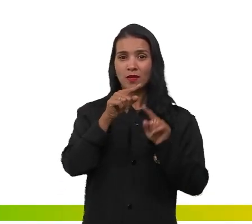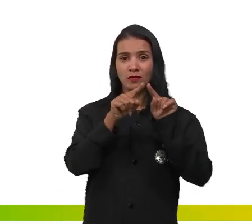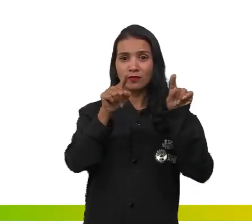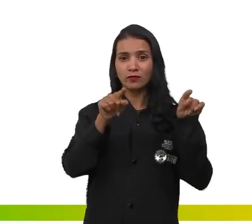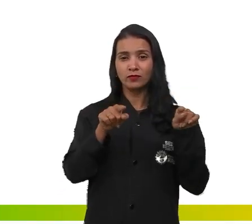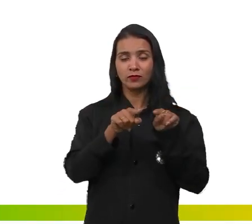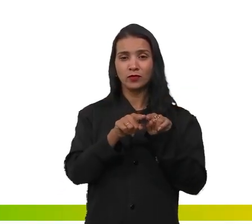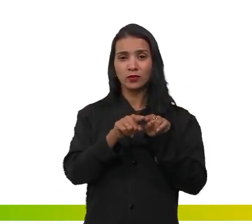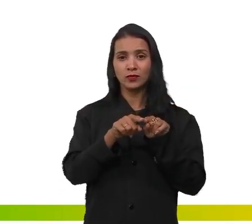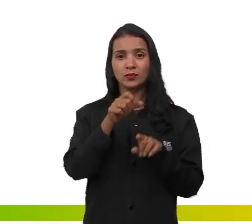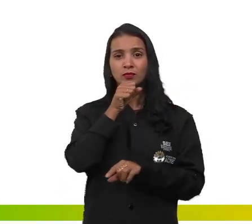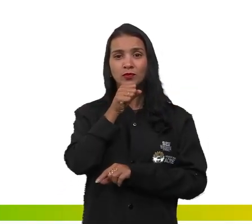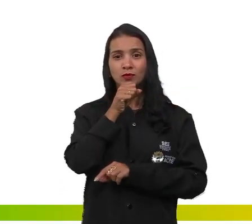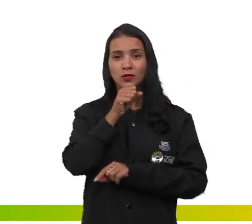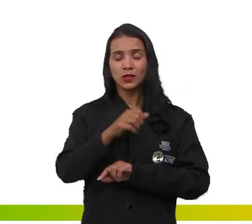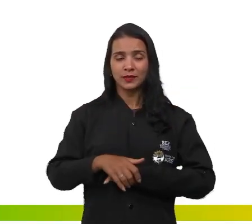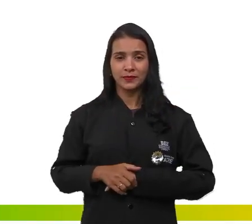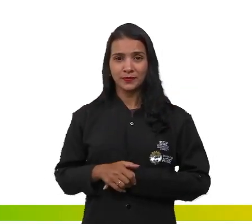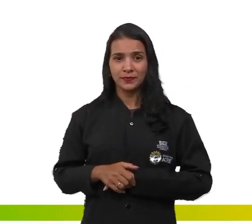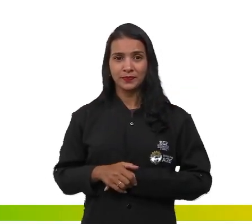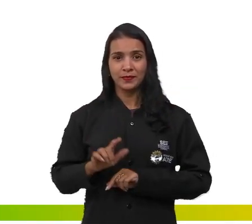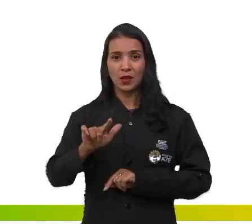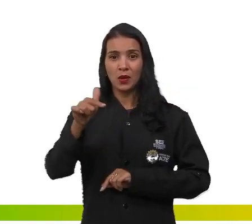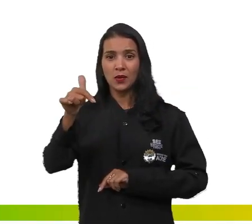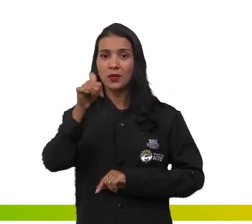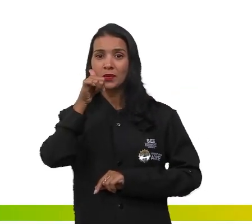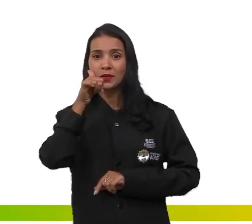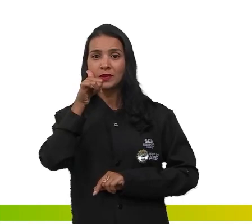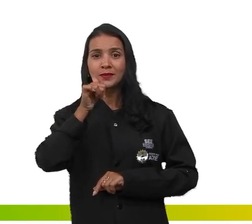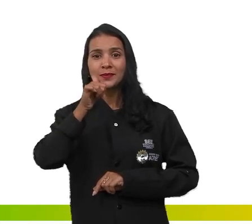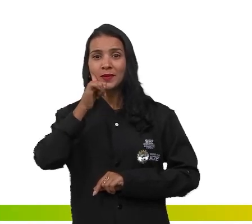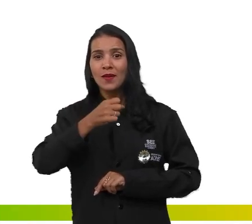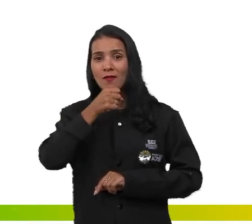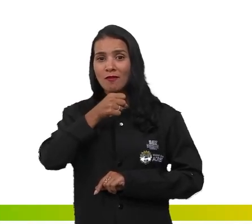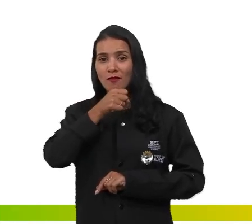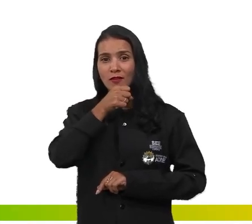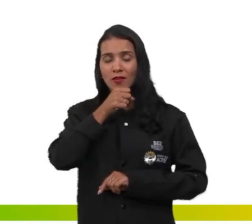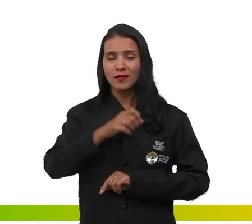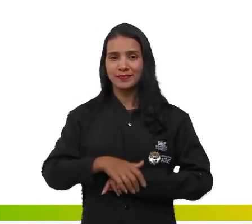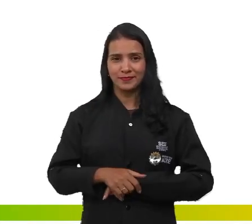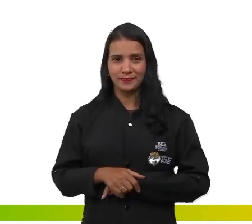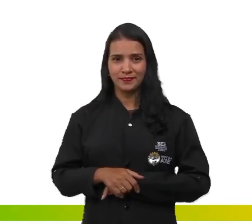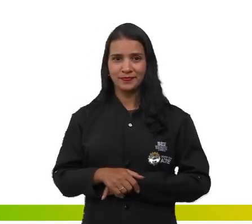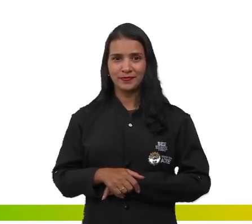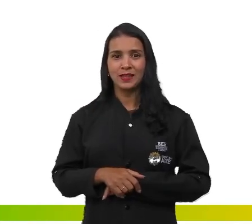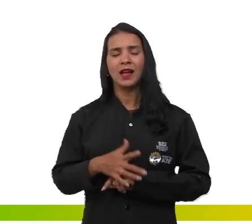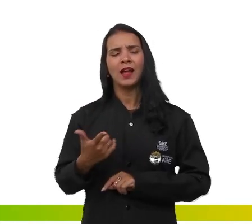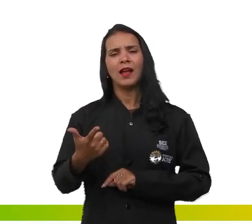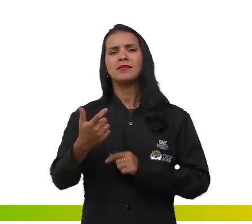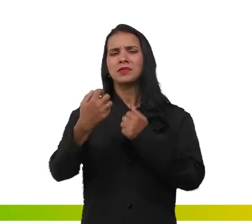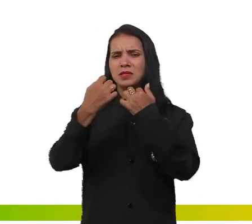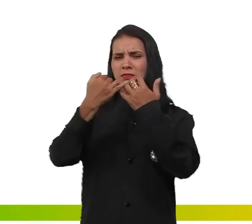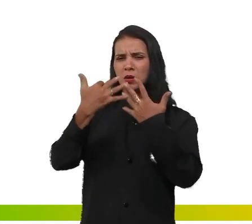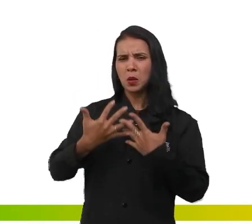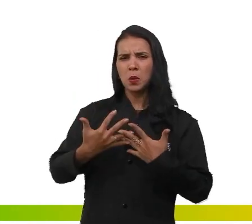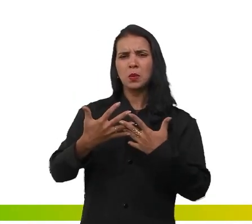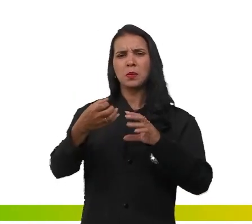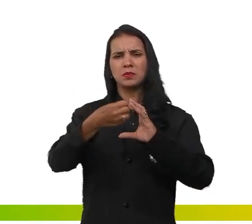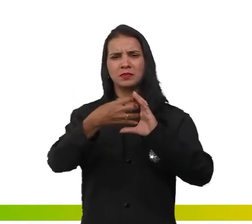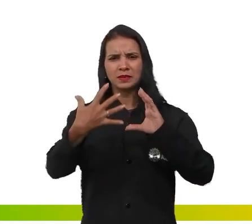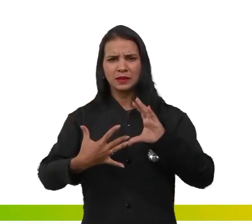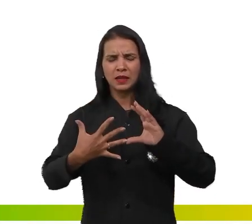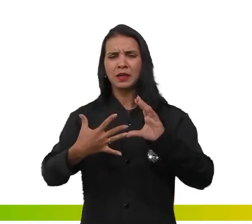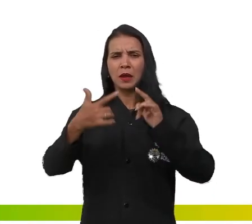tá? Olha só. Seu amigo explicou que a calvície é uma característica influenciada pelo sexo, tá? E que expressa somente